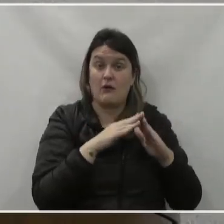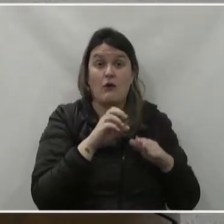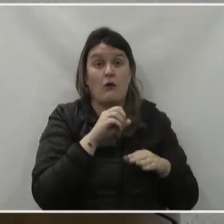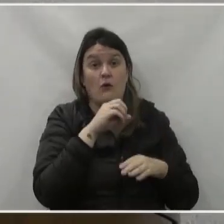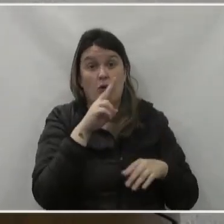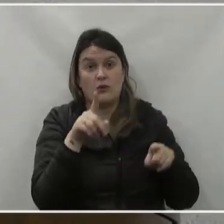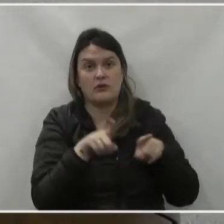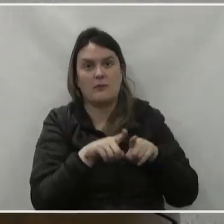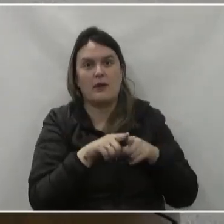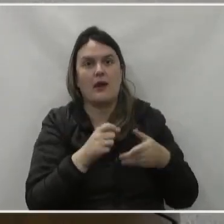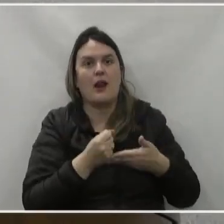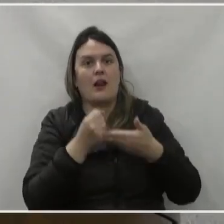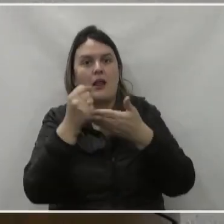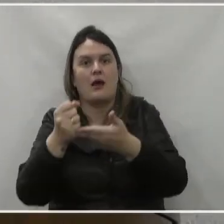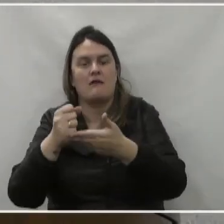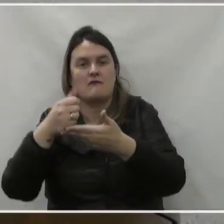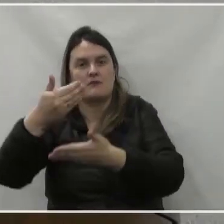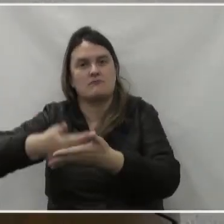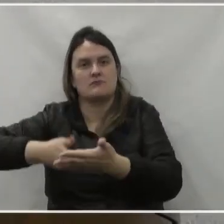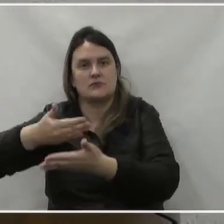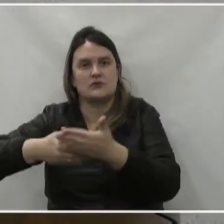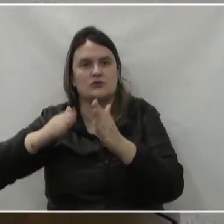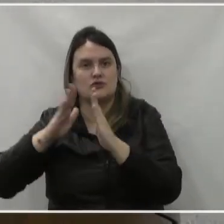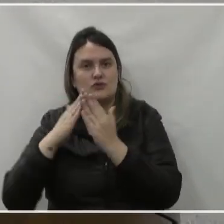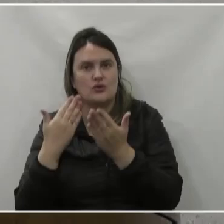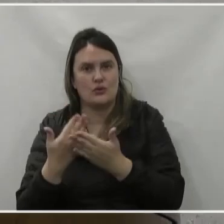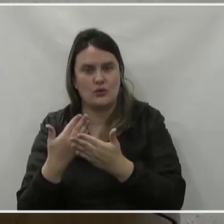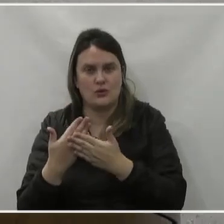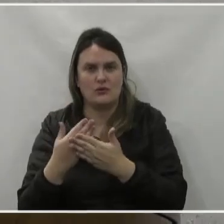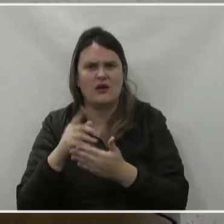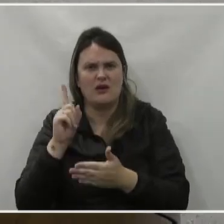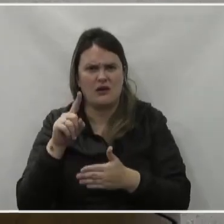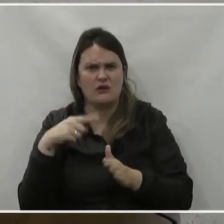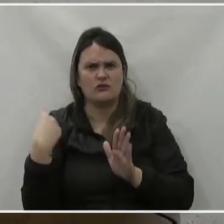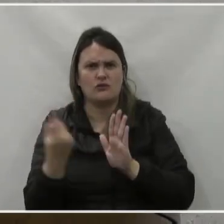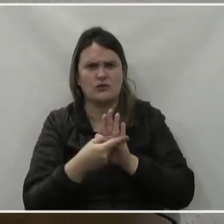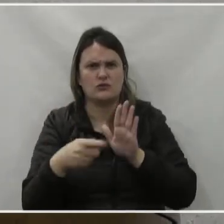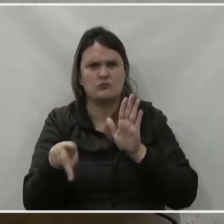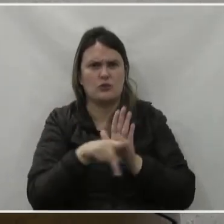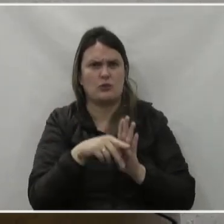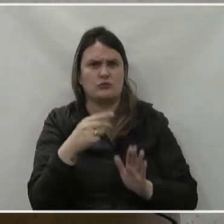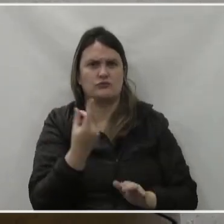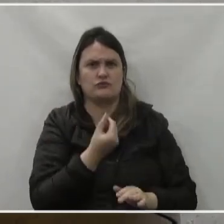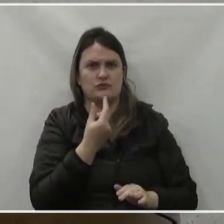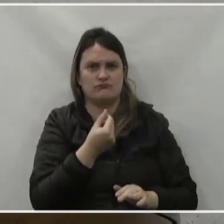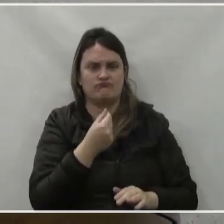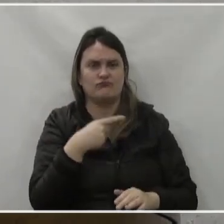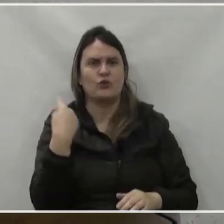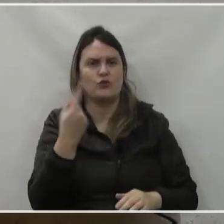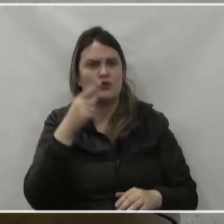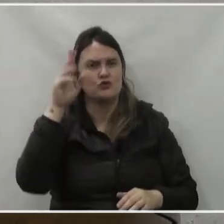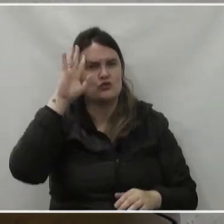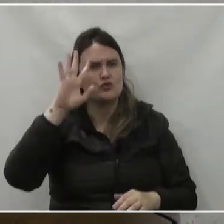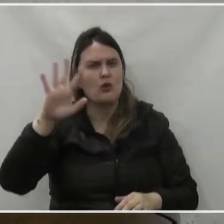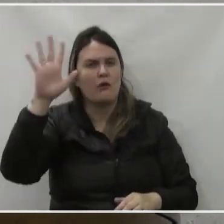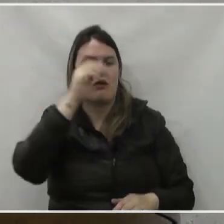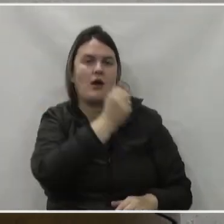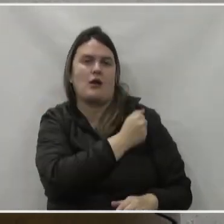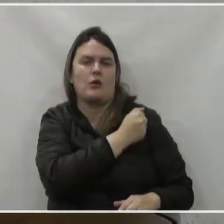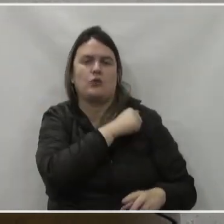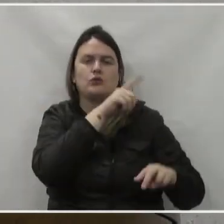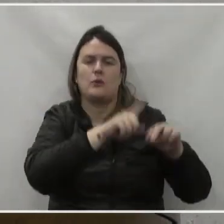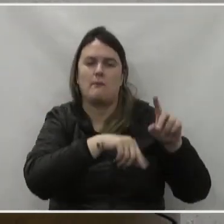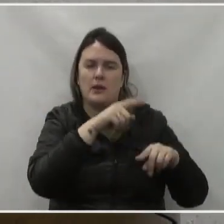levamos a impressora para a escola. Isso tudo sai do bolso do professor. Sonhamos com alunos,